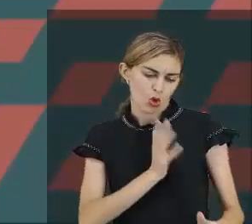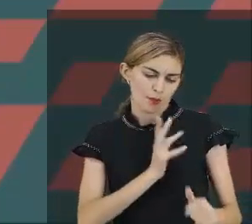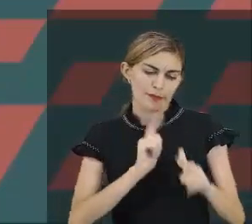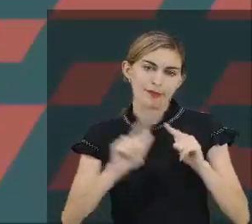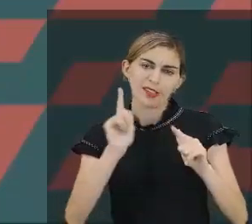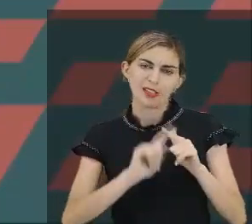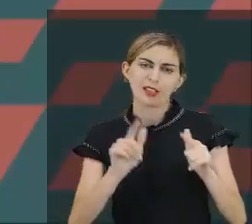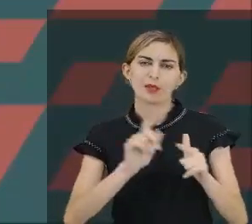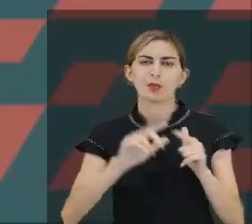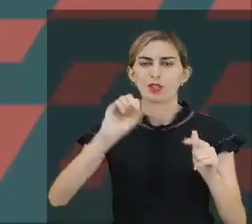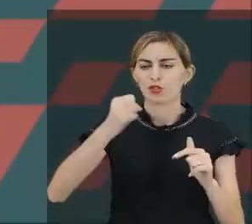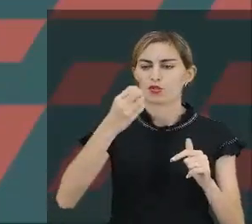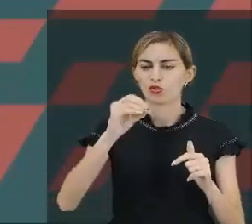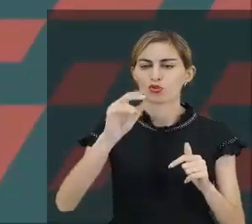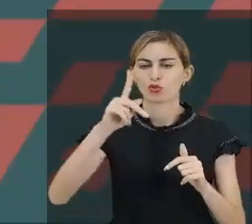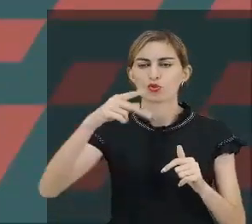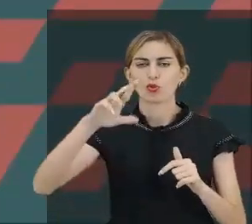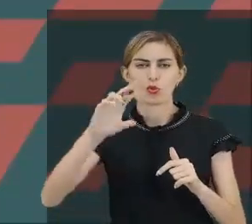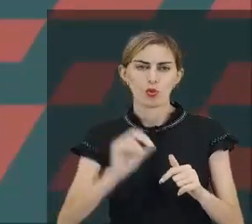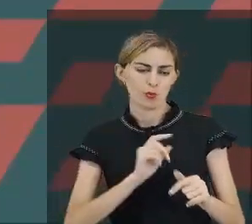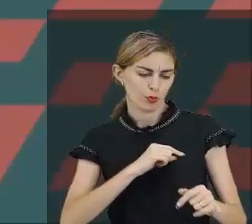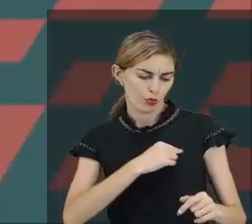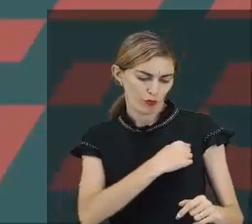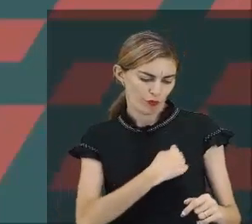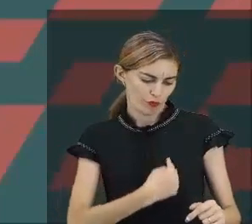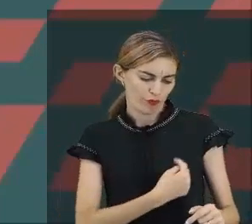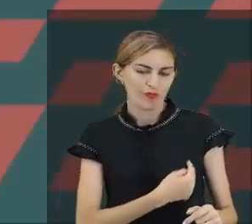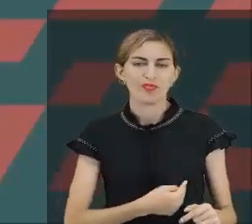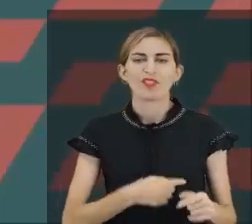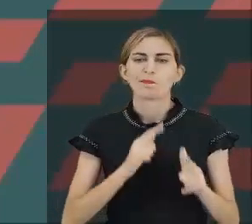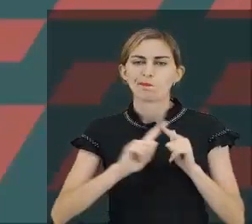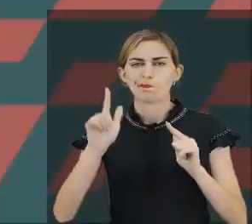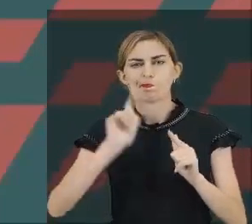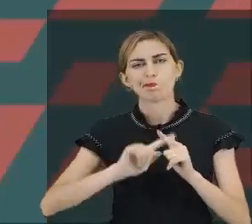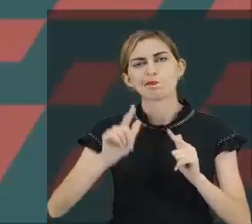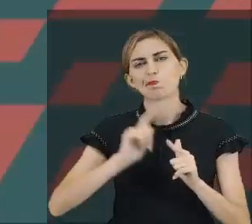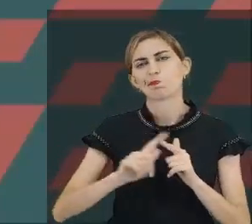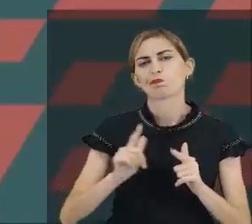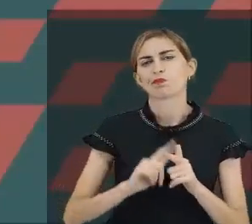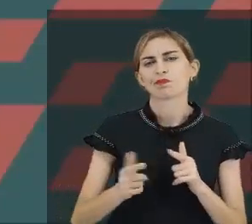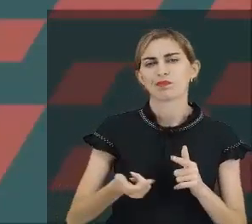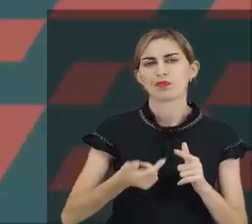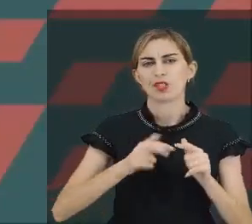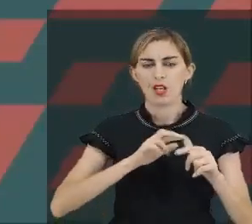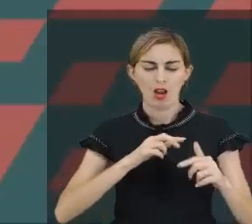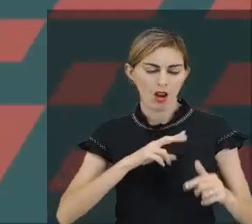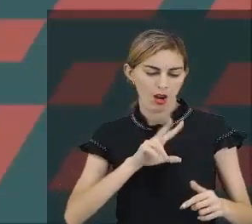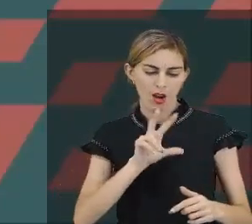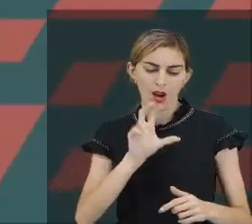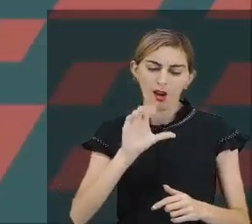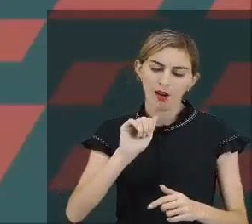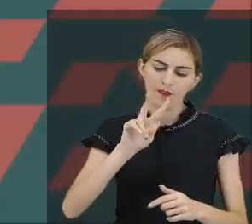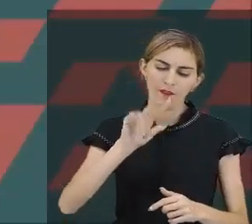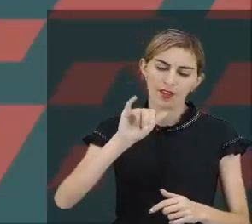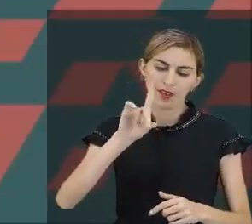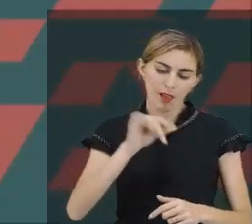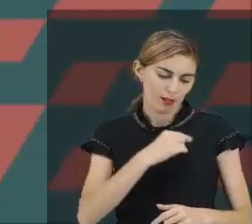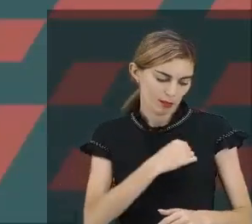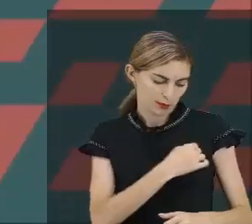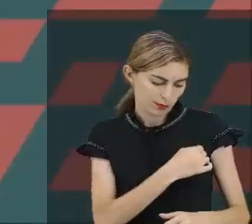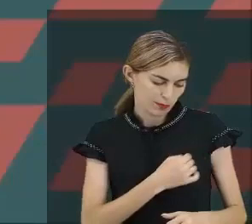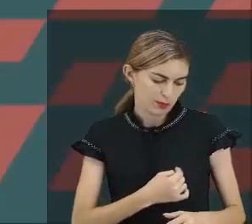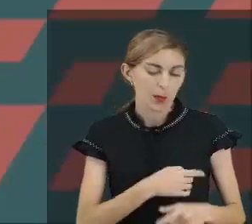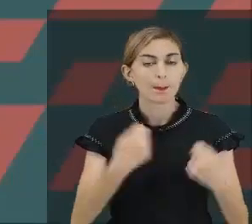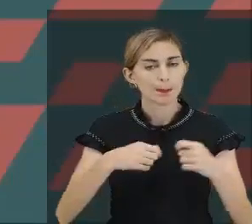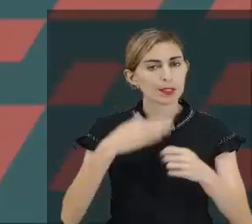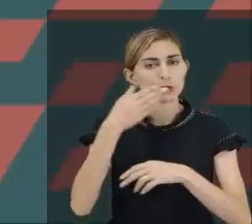sopro no coração, a questão da válvula mitral, a questão das cavidades ainda não